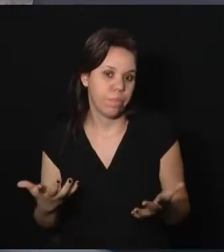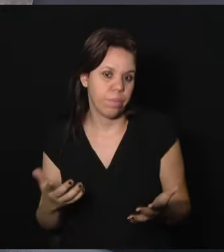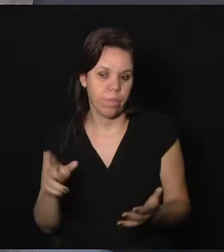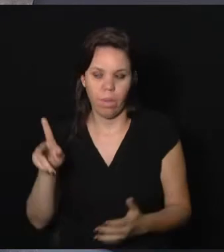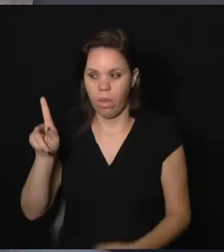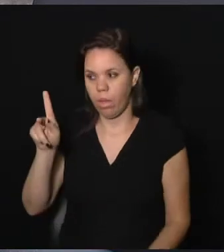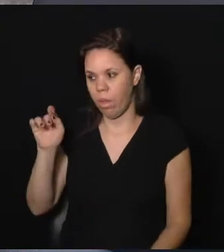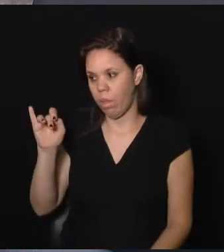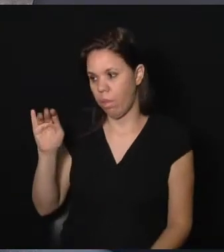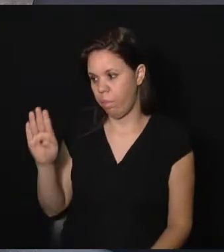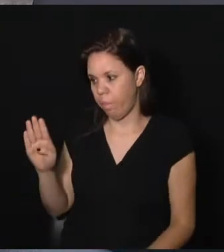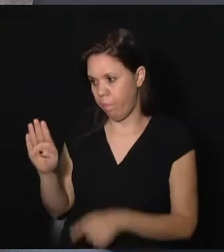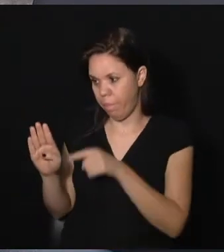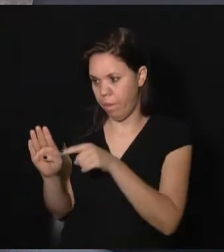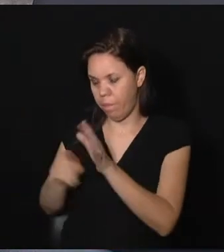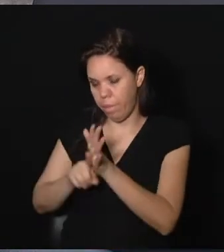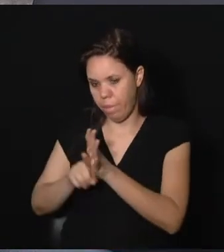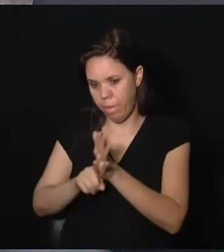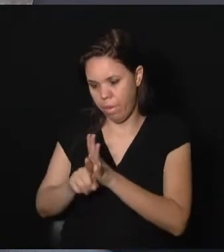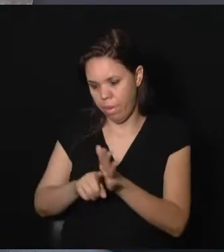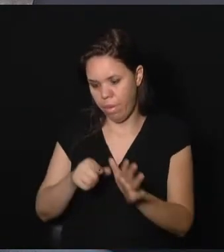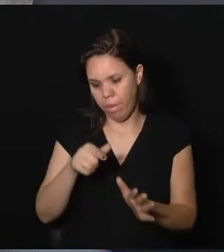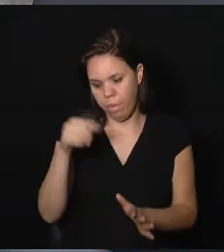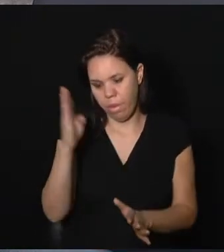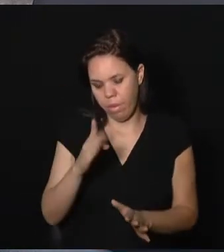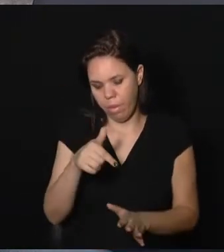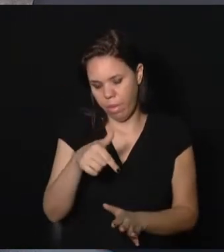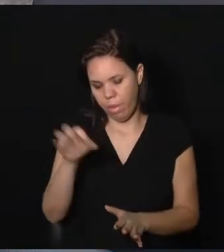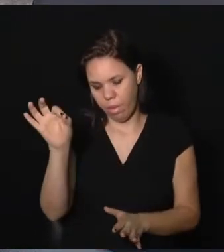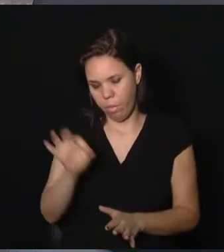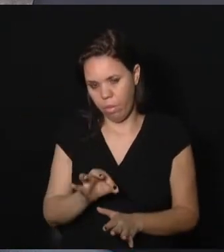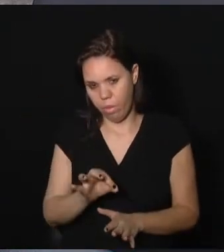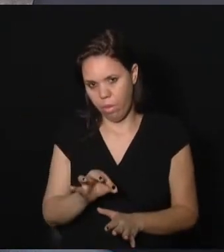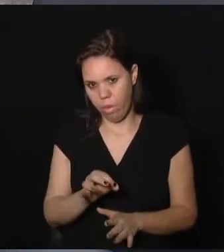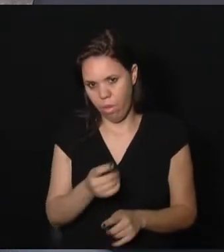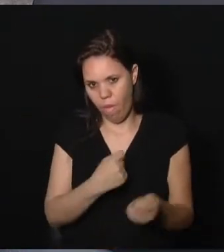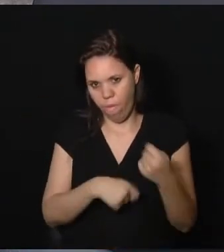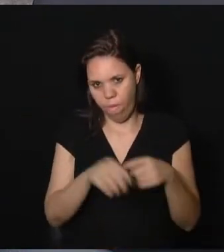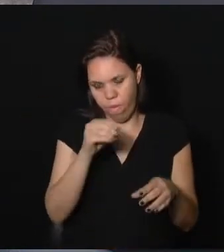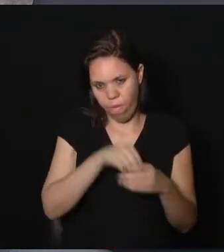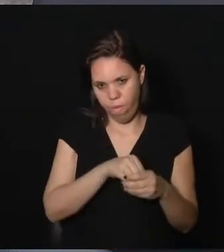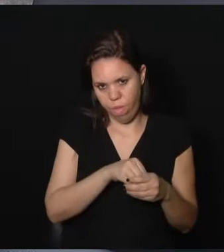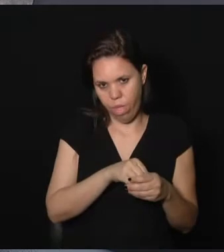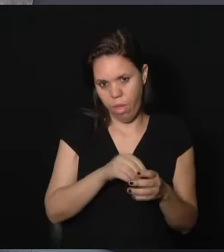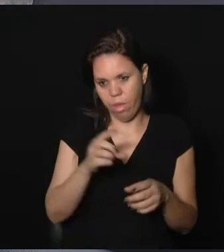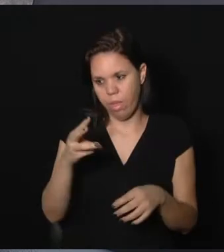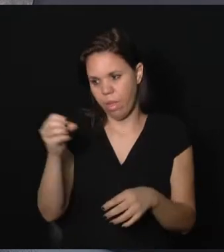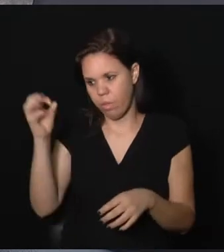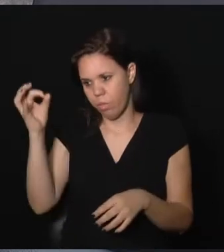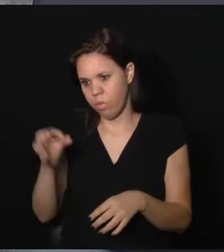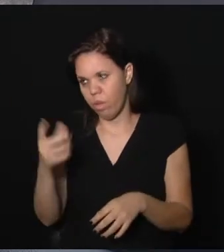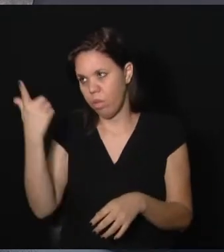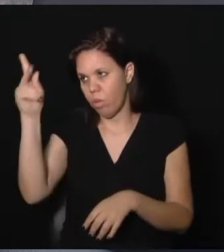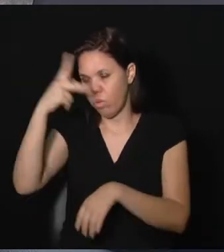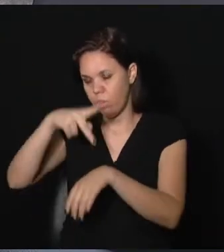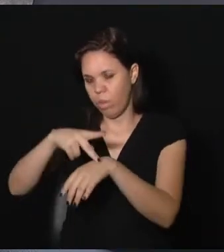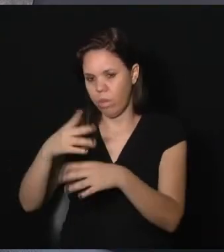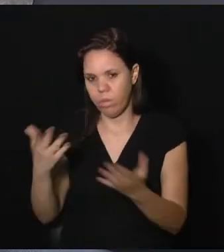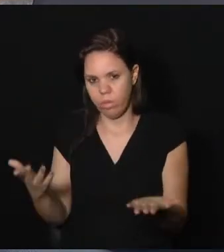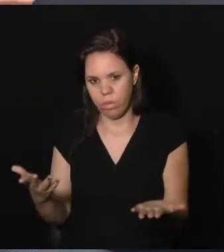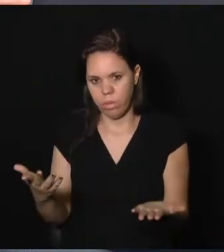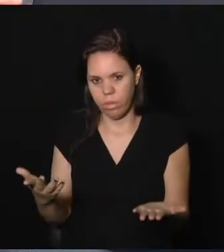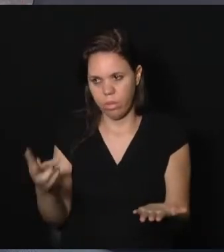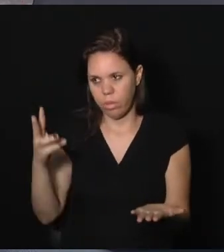PIB brasileiro 70% no comércio interno e 30% fica para o externo, né? E